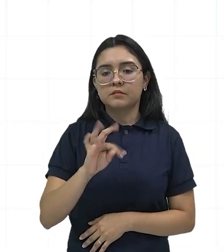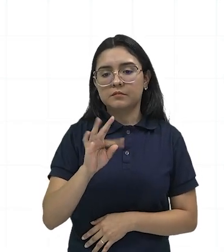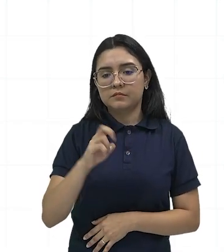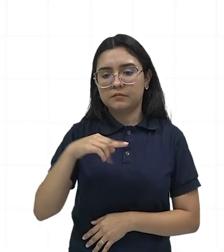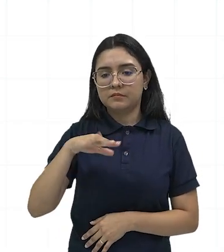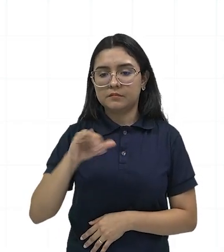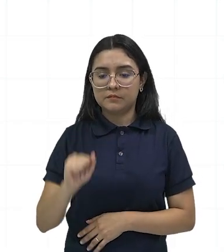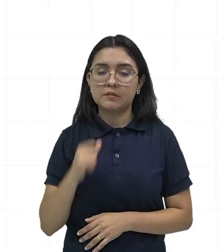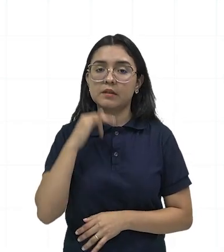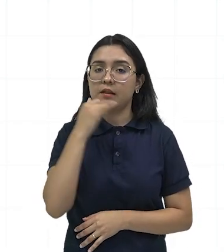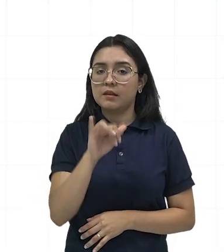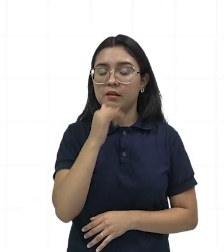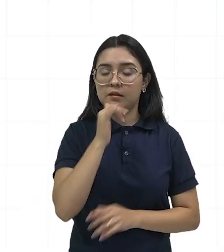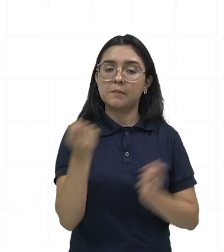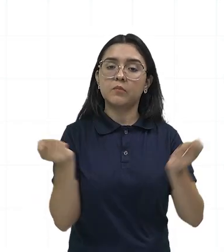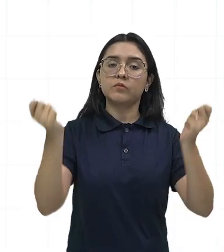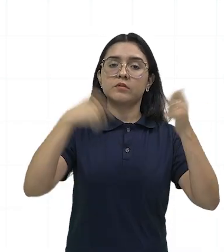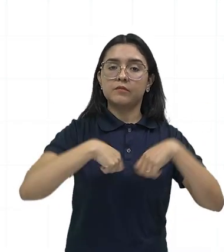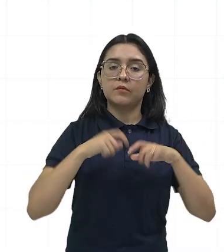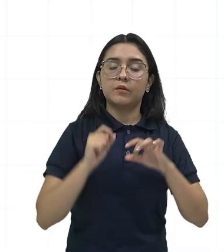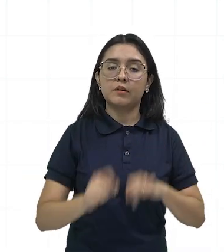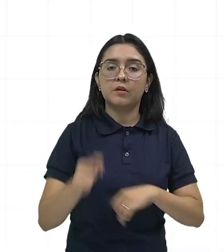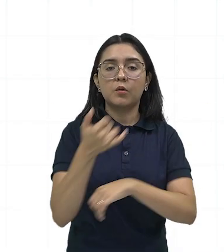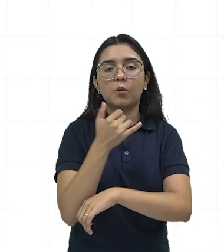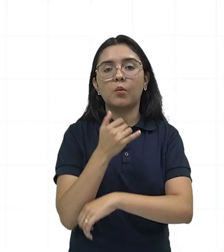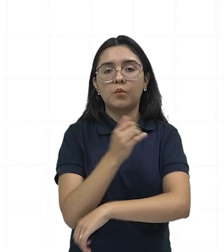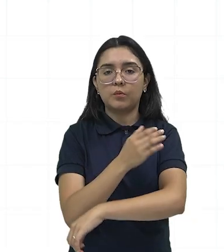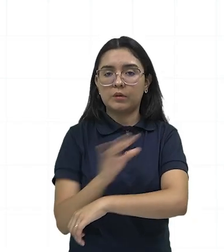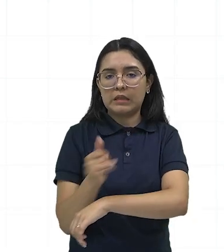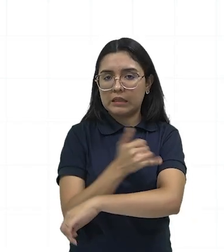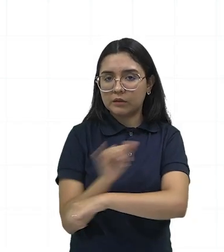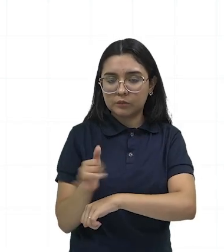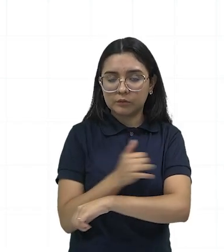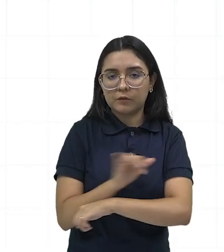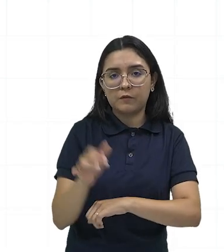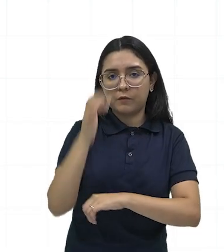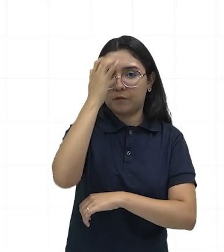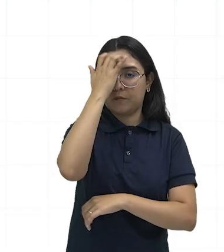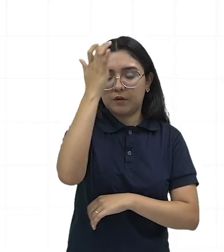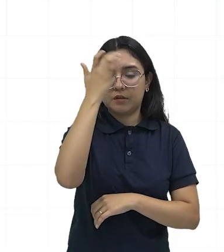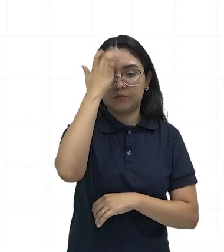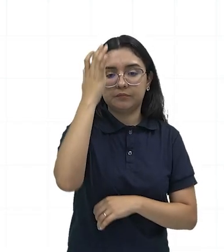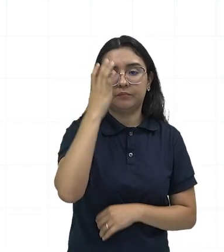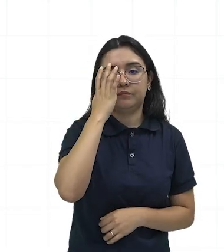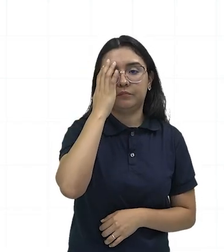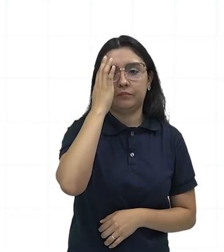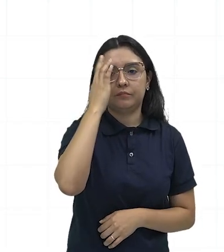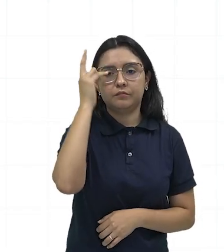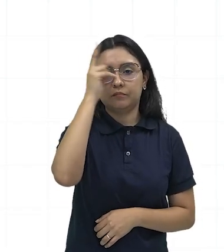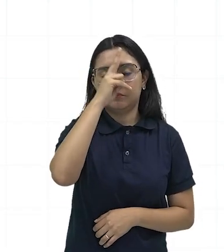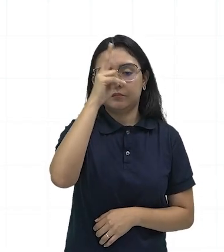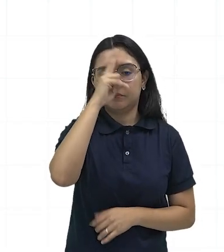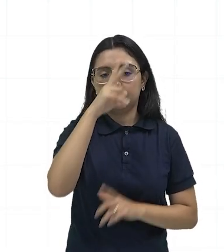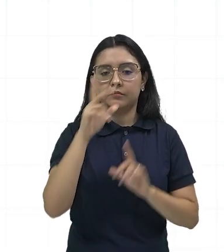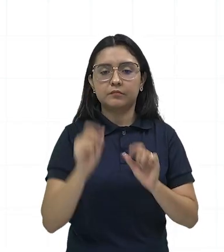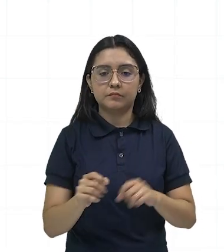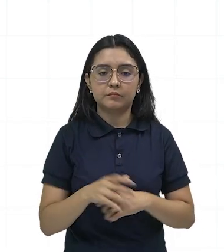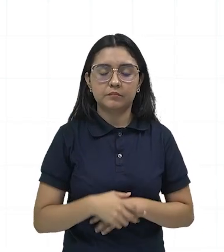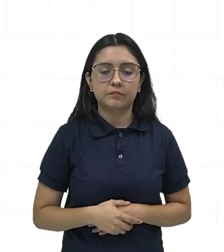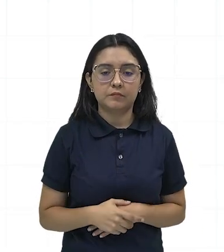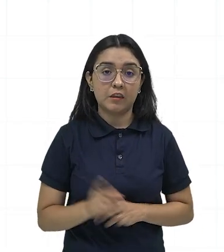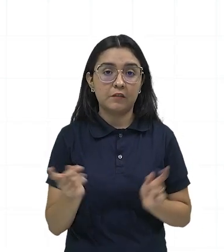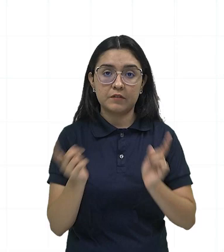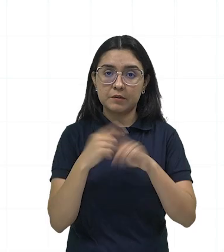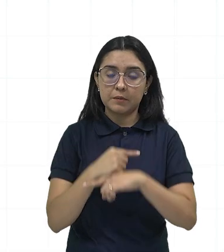que ele consegue conduzir facilmente, né? Lembrando que são grandezas inversamente